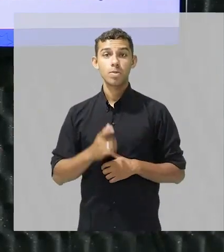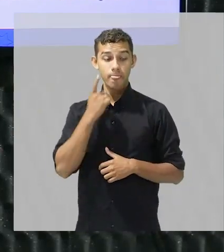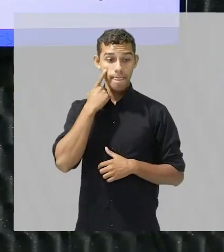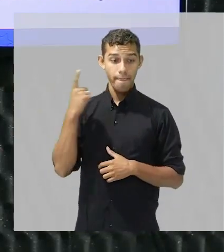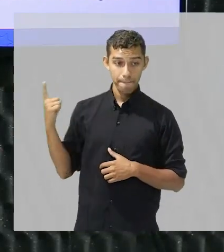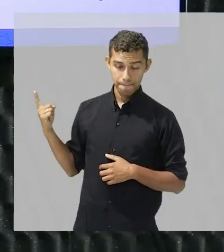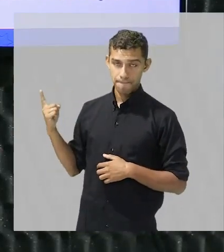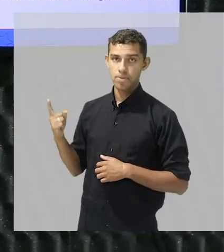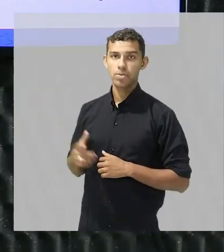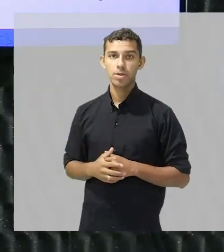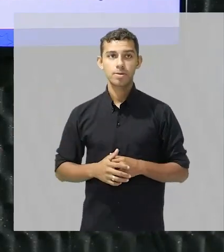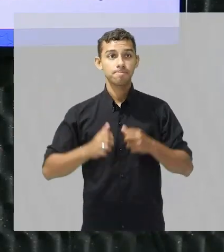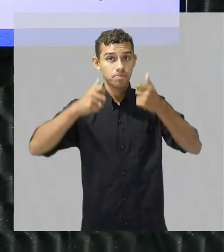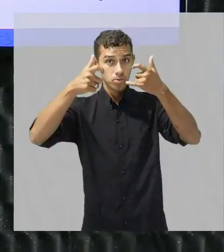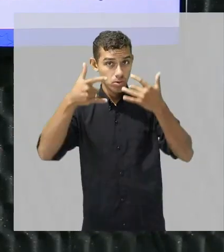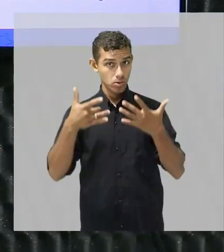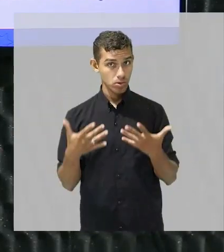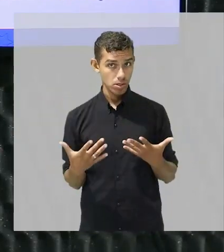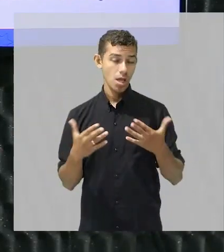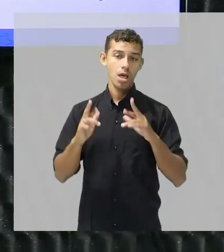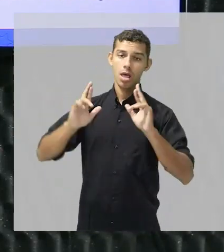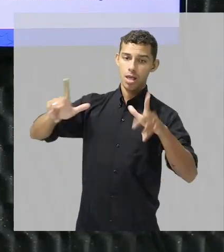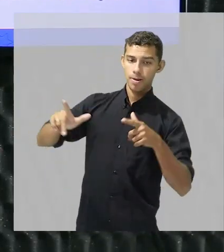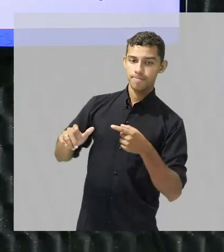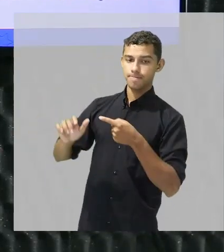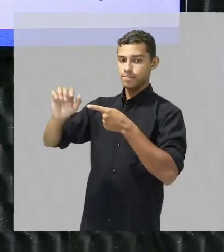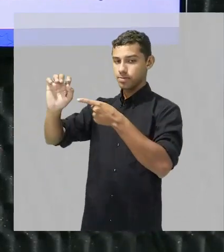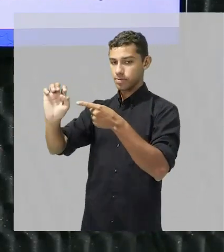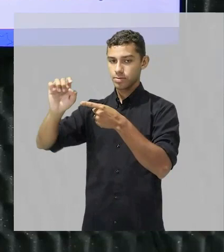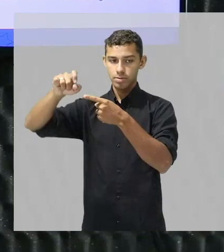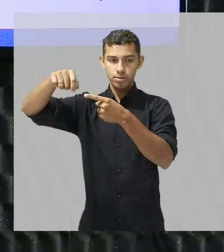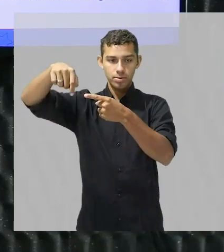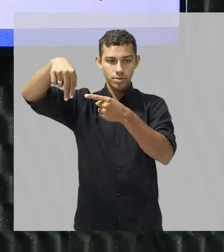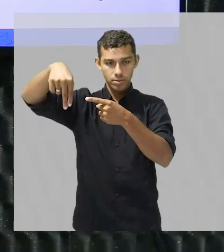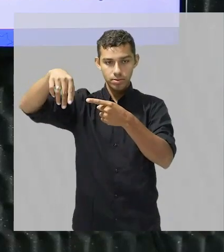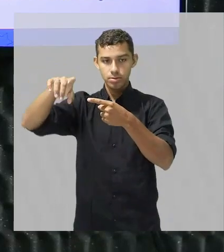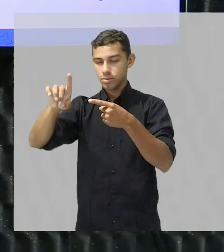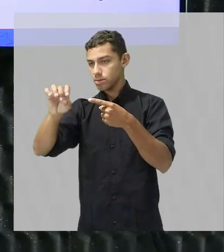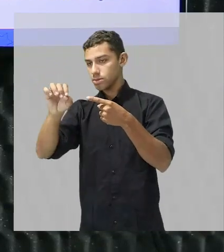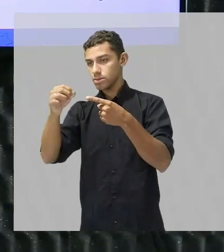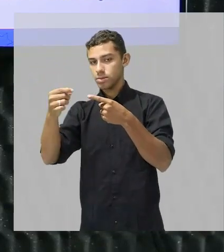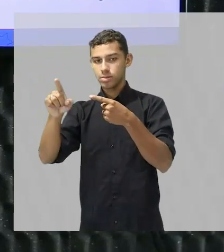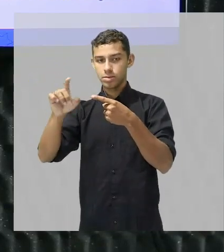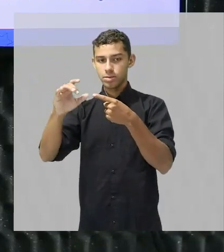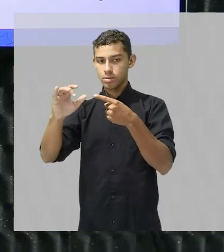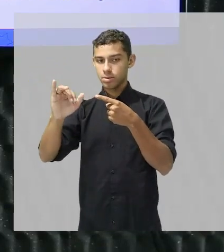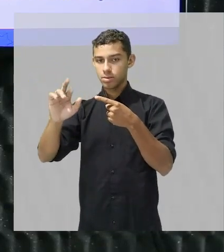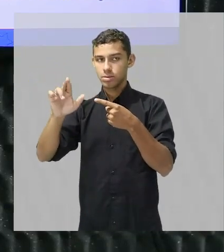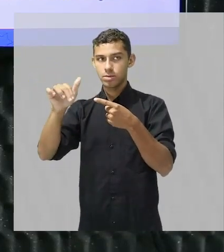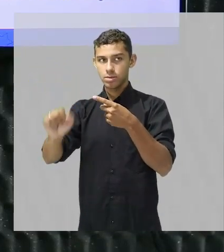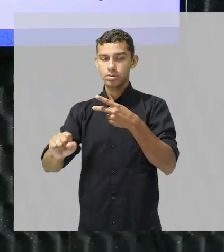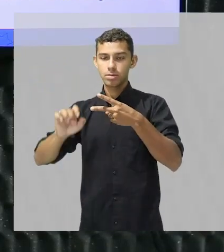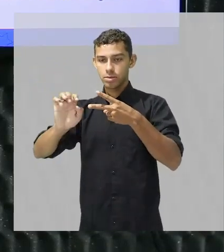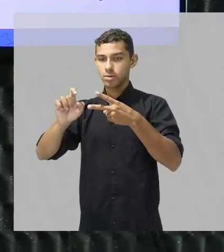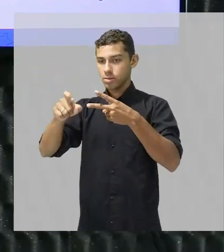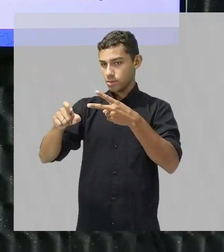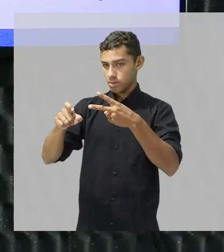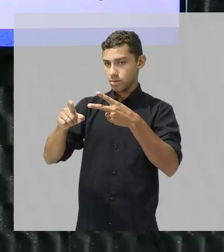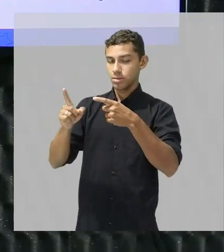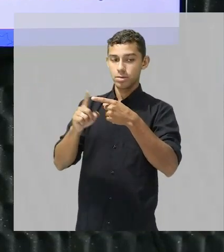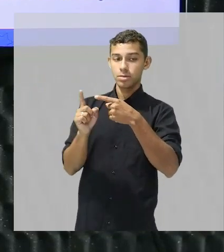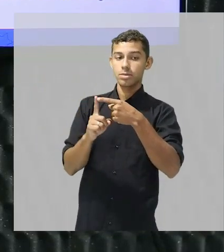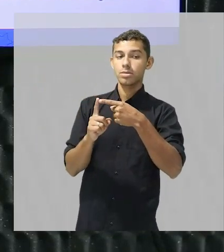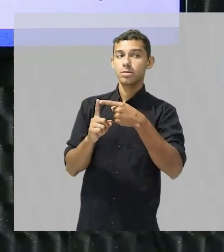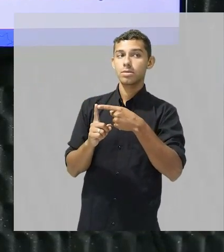pessoal. Eu vou explicar para vocês as diferenças entre glândula exócrina e endócrina, para ficar mais claro para vocês, tá?